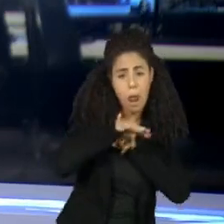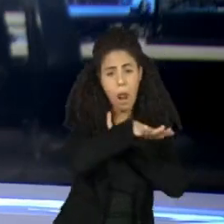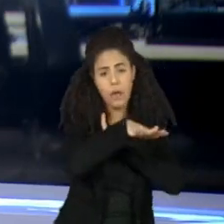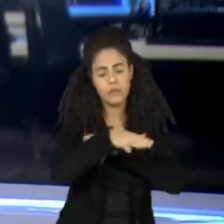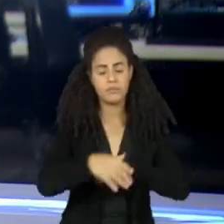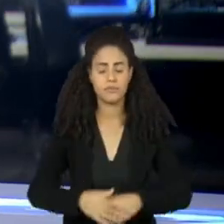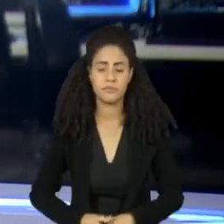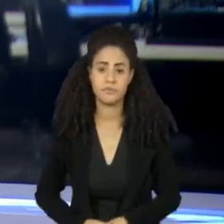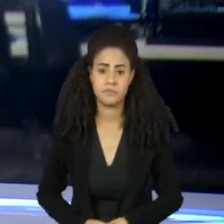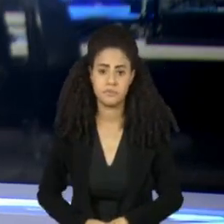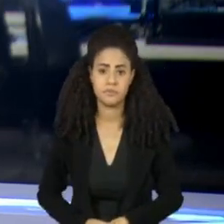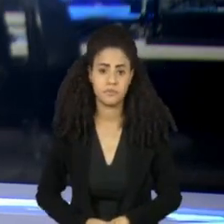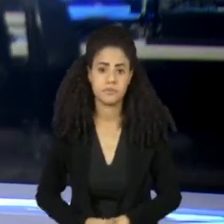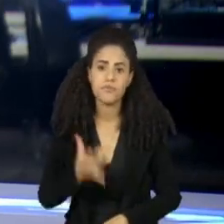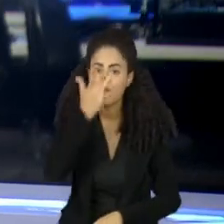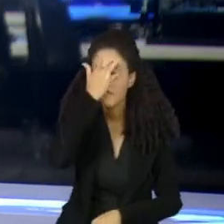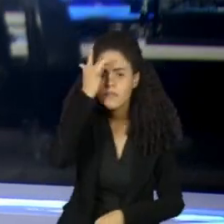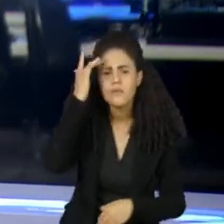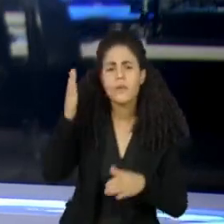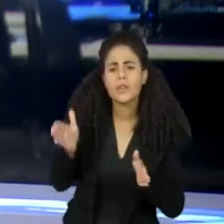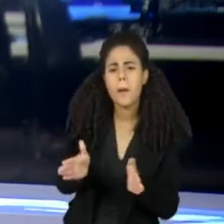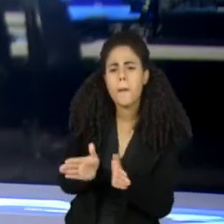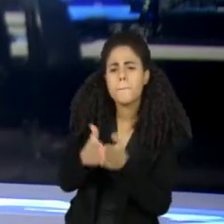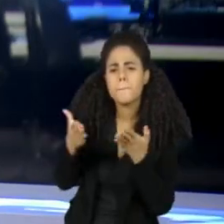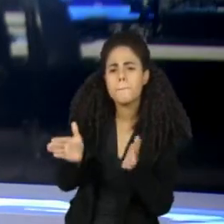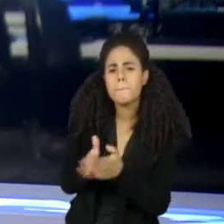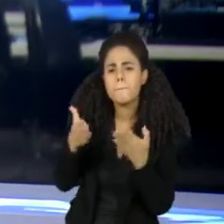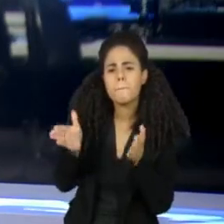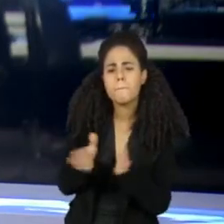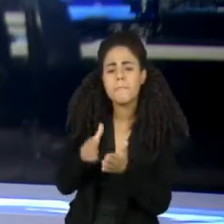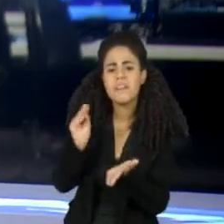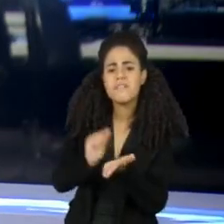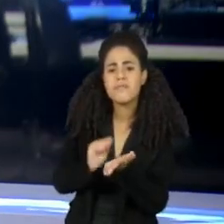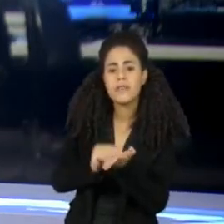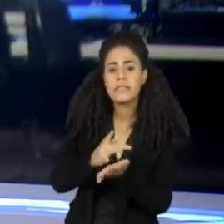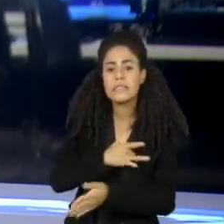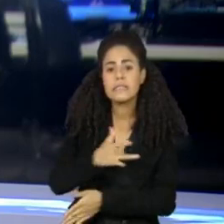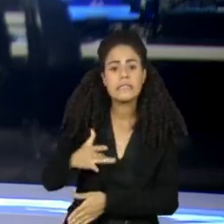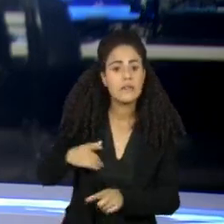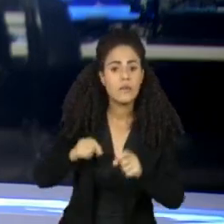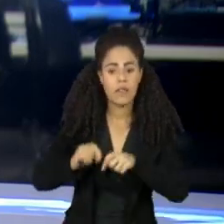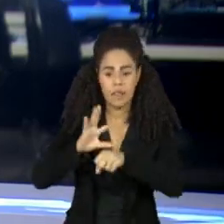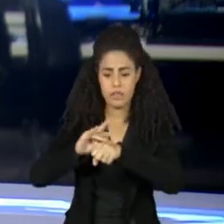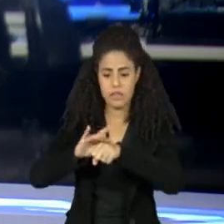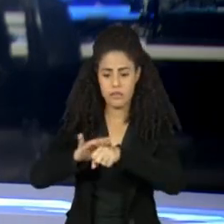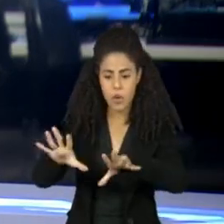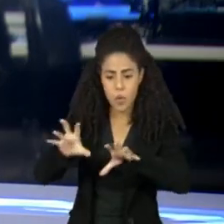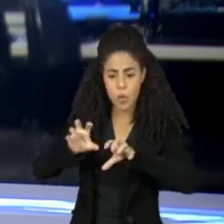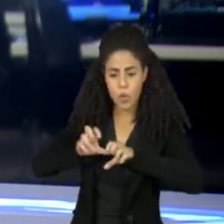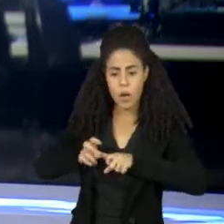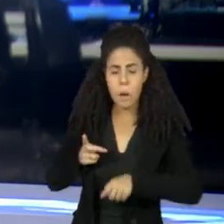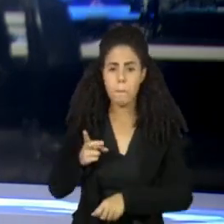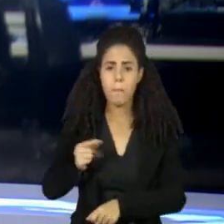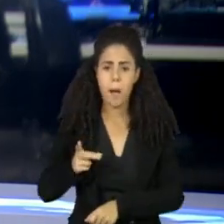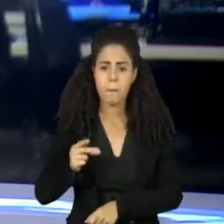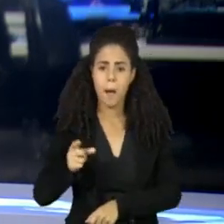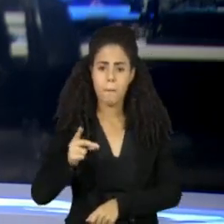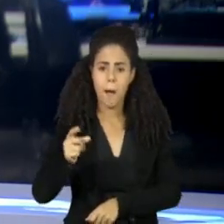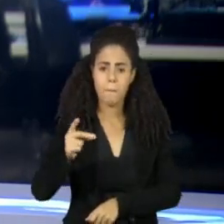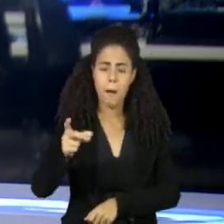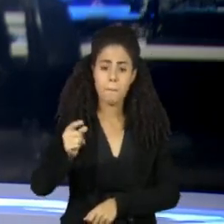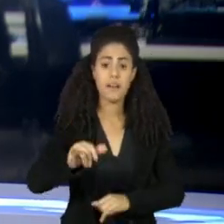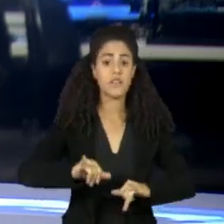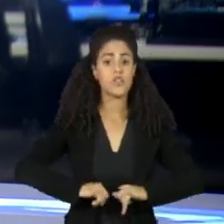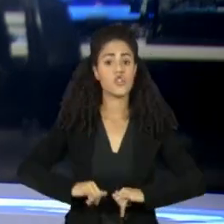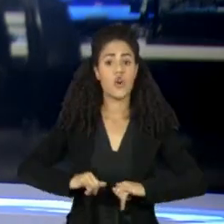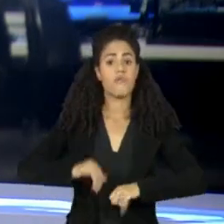as pessoas mais pobres e com menos acesso aos Serviços de Saúde adquirem doenças crônicas 10 Anos Antes de quem